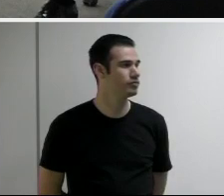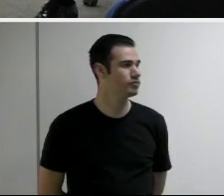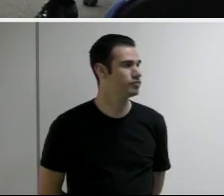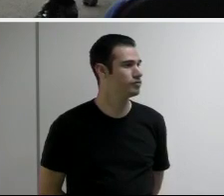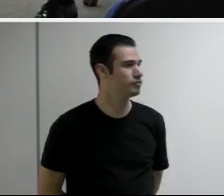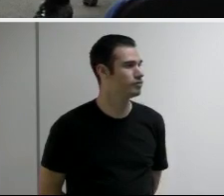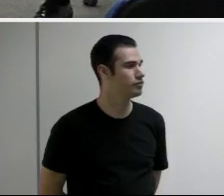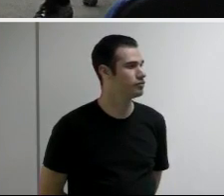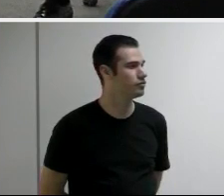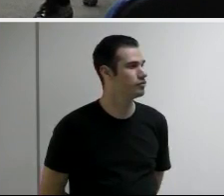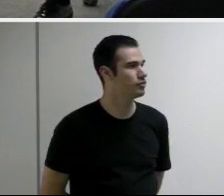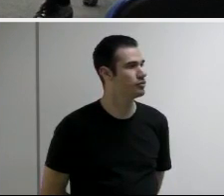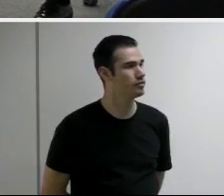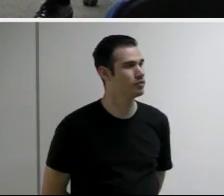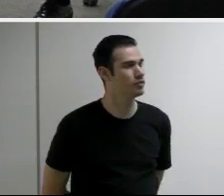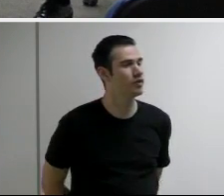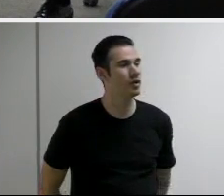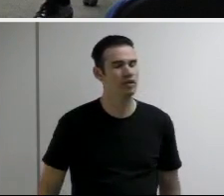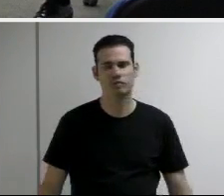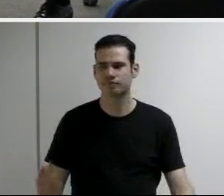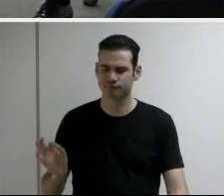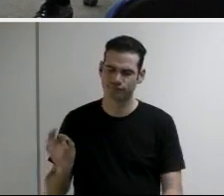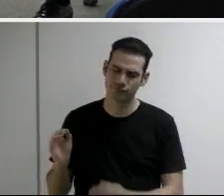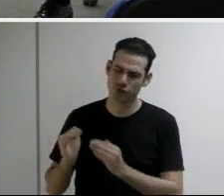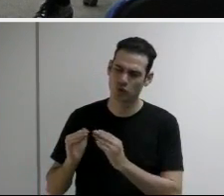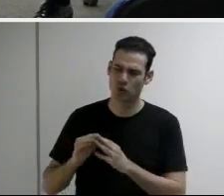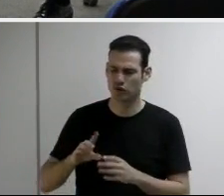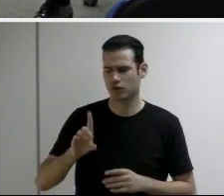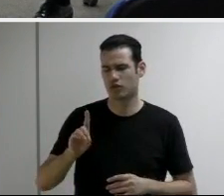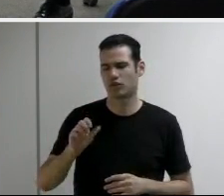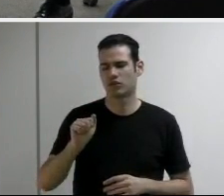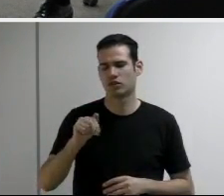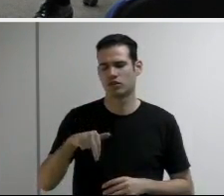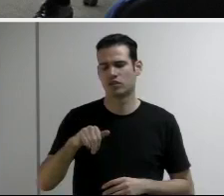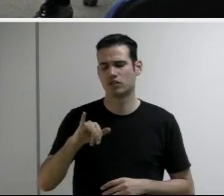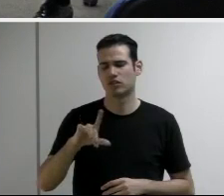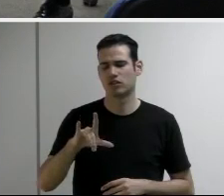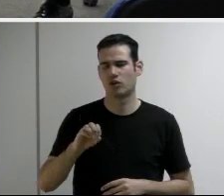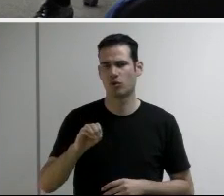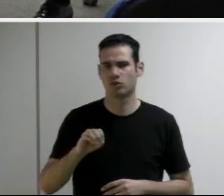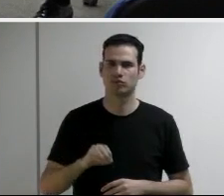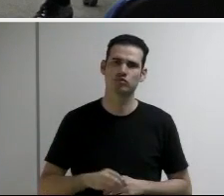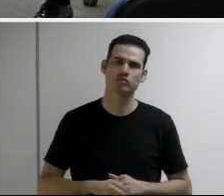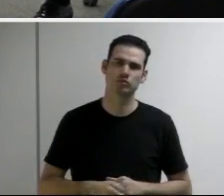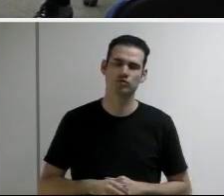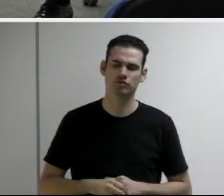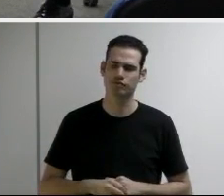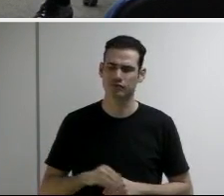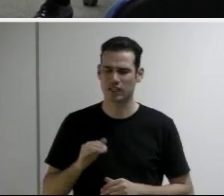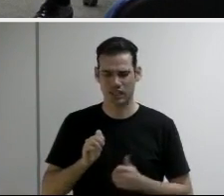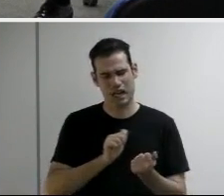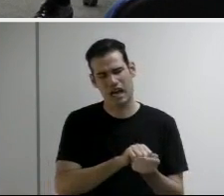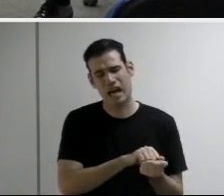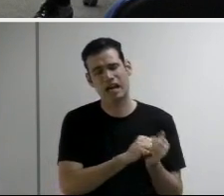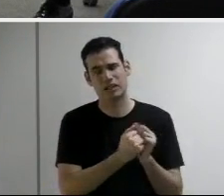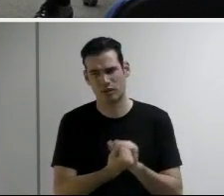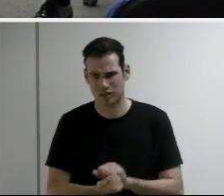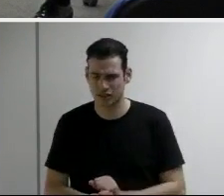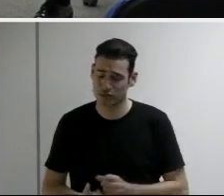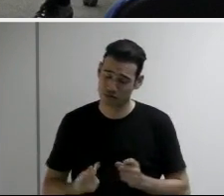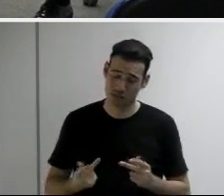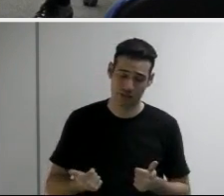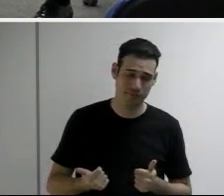Eu concordo com o Danilo no sentido que acho que evoluiu bastante e ficou muito flexível. A questão da adequação, de novo,